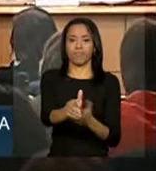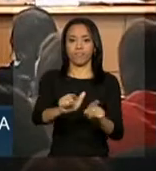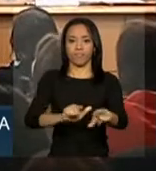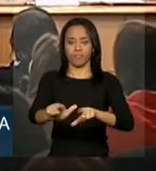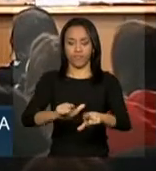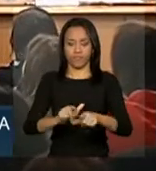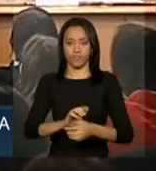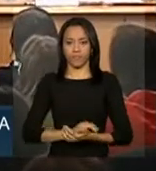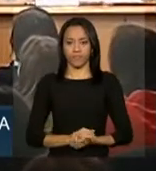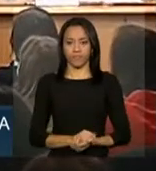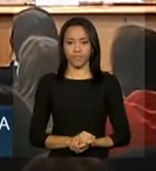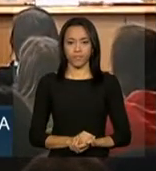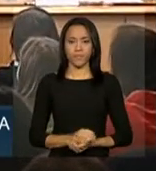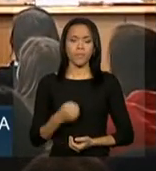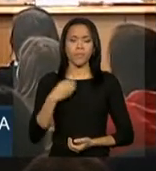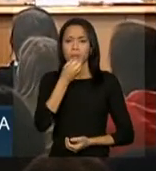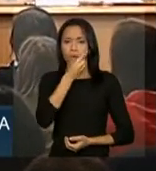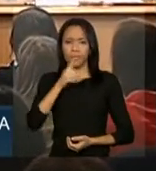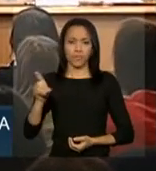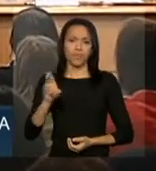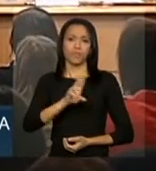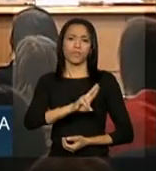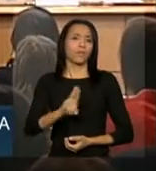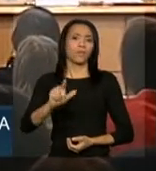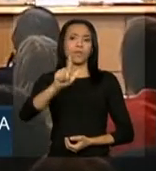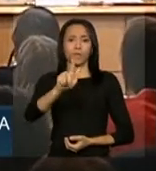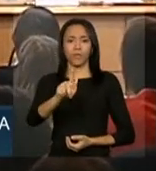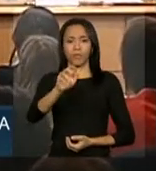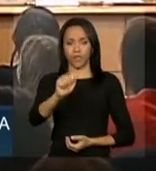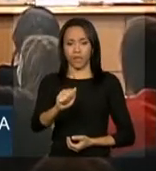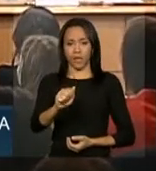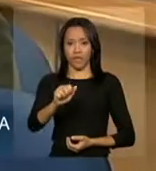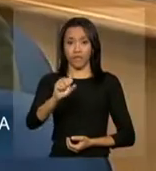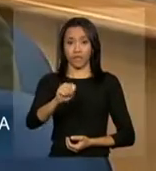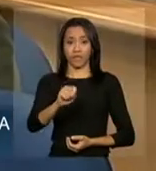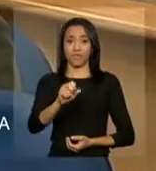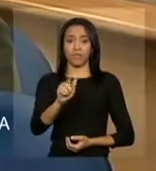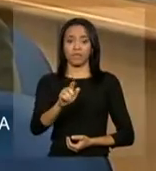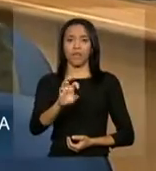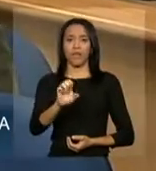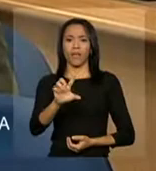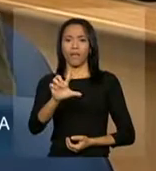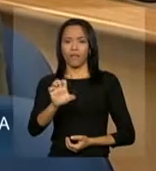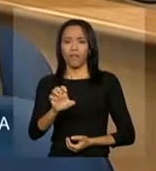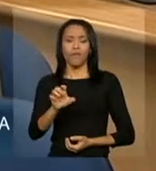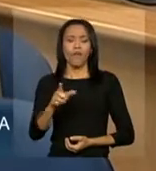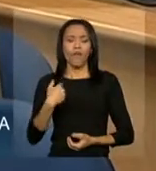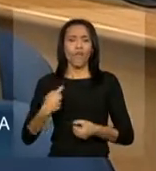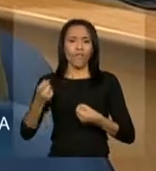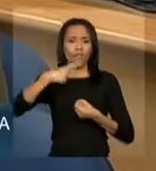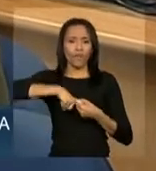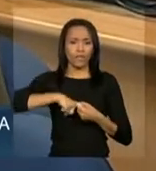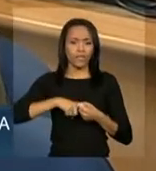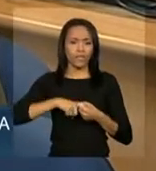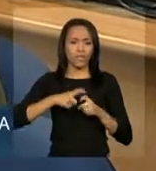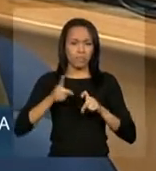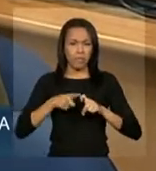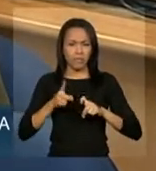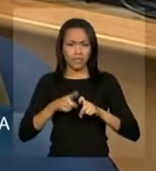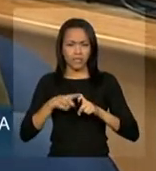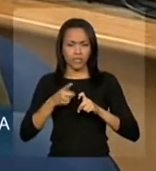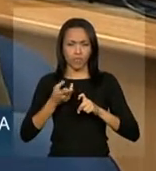assumindo Bom dia Ministro Graziele repórter do Correio Brasiliense eu quero voltar nessa história do do médico correio